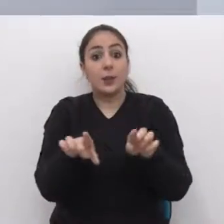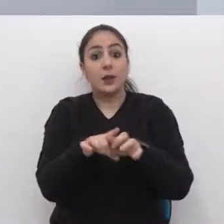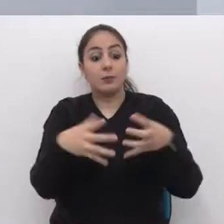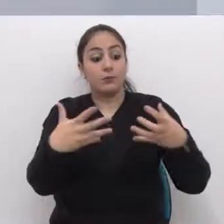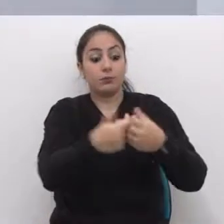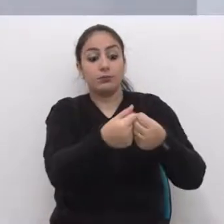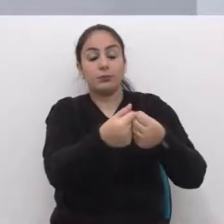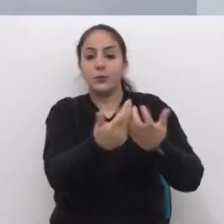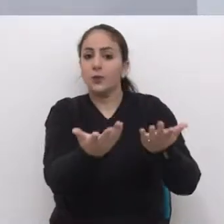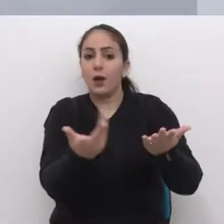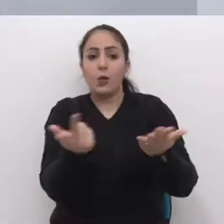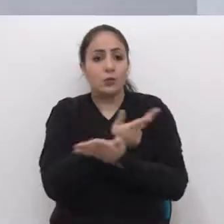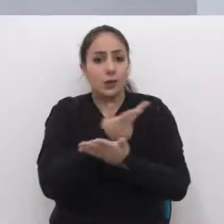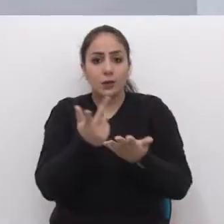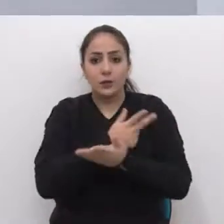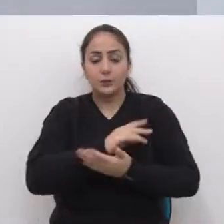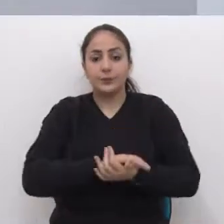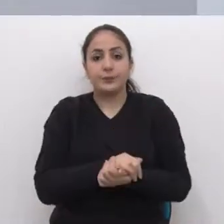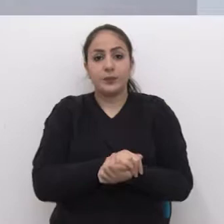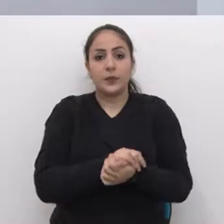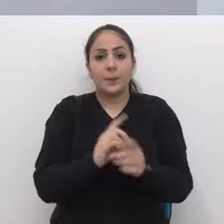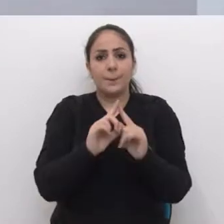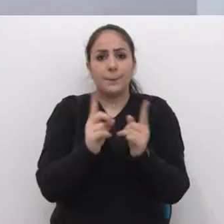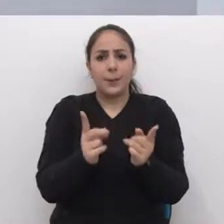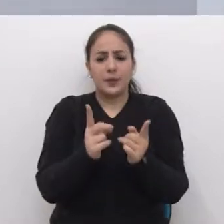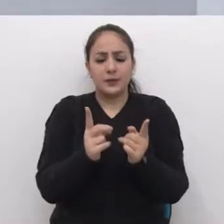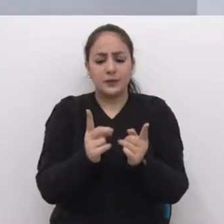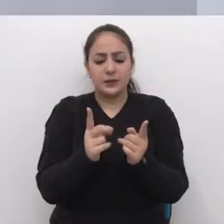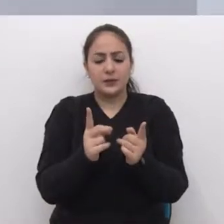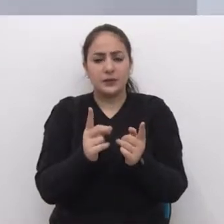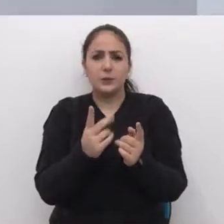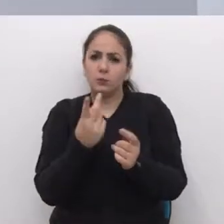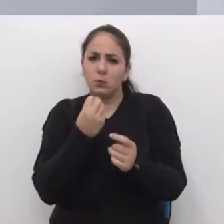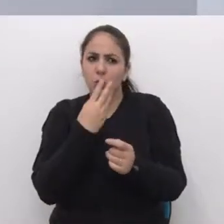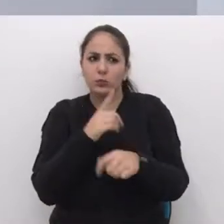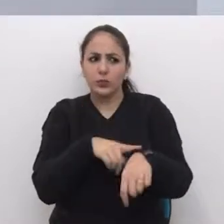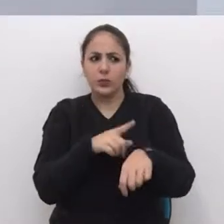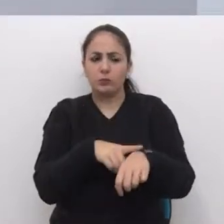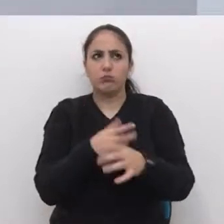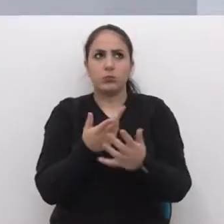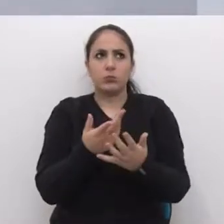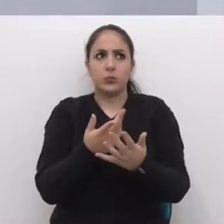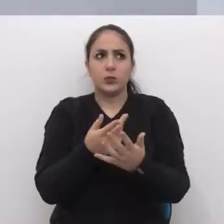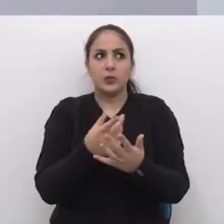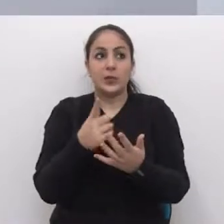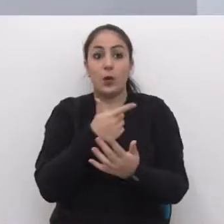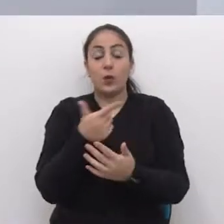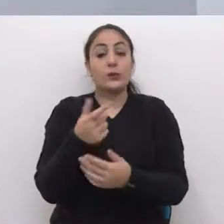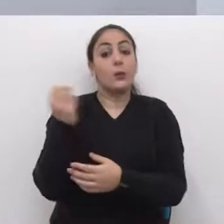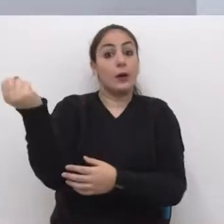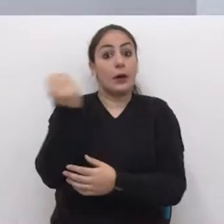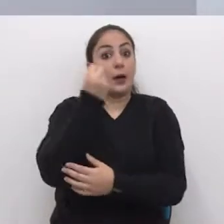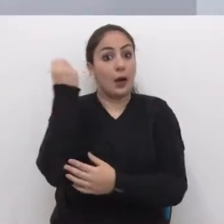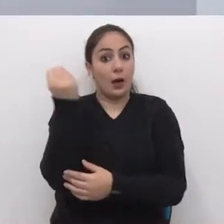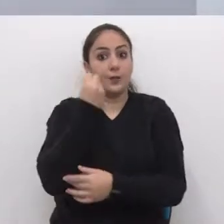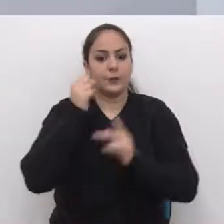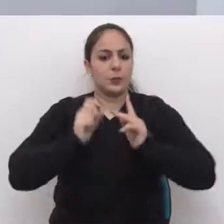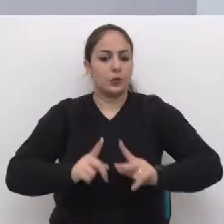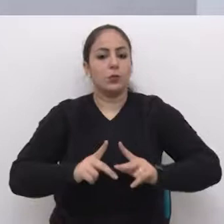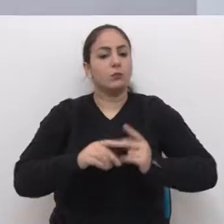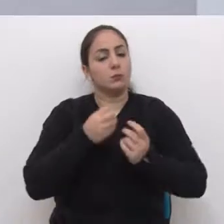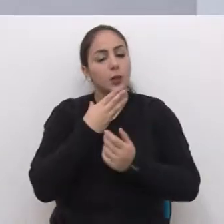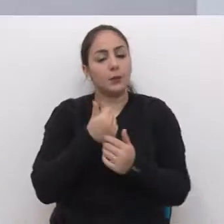né? Ultimamente não tem dado nenhuma vítima de acidente mais grave, ninguém se machucou,